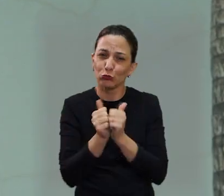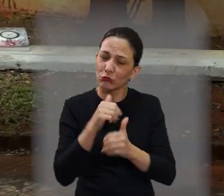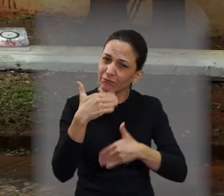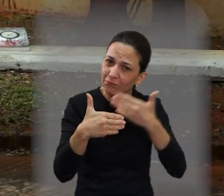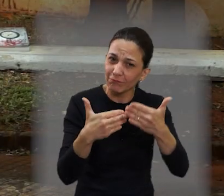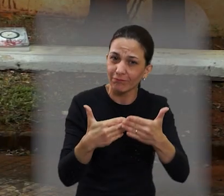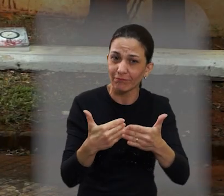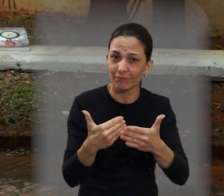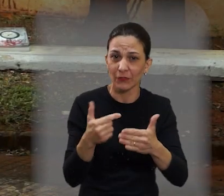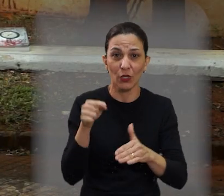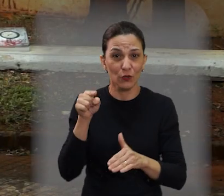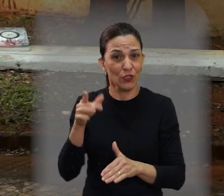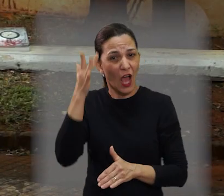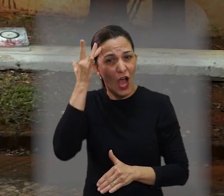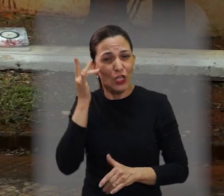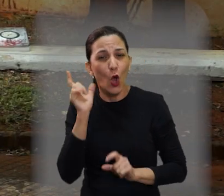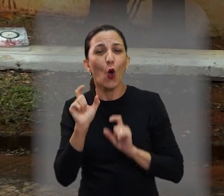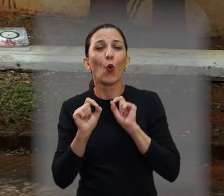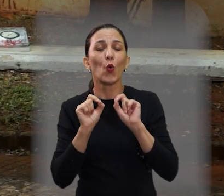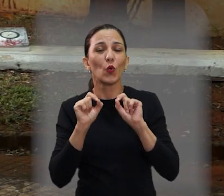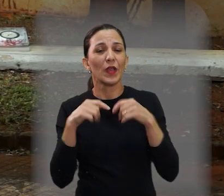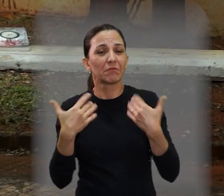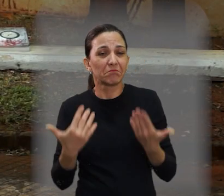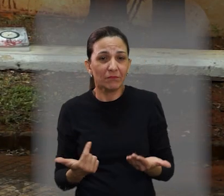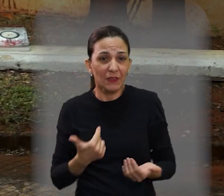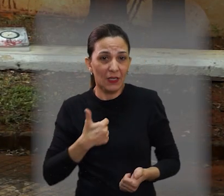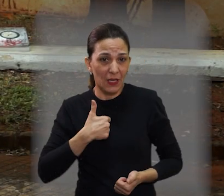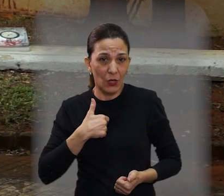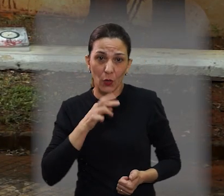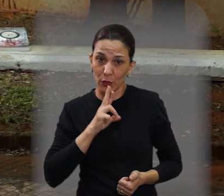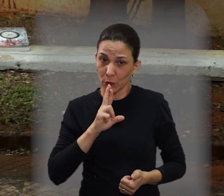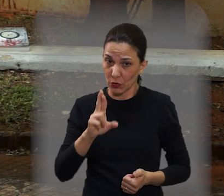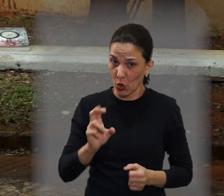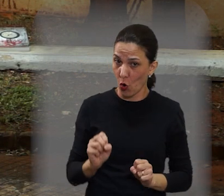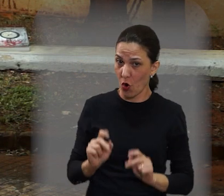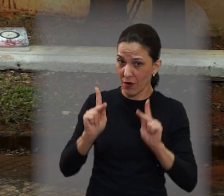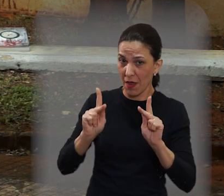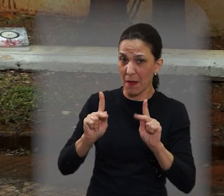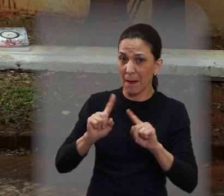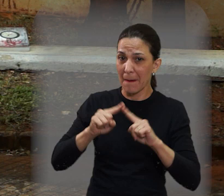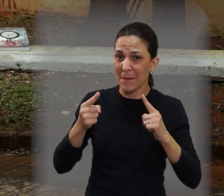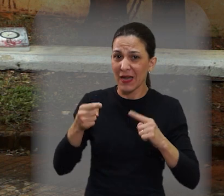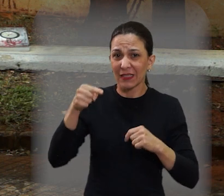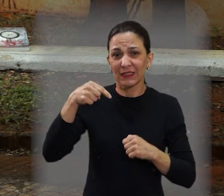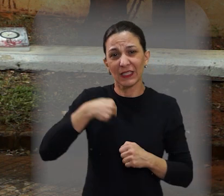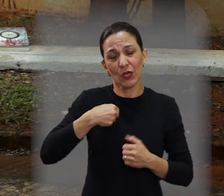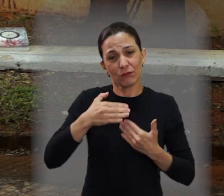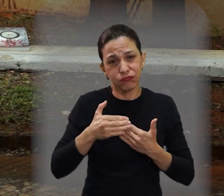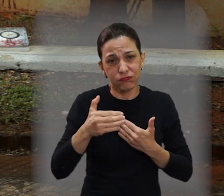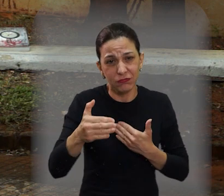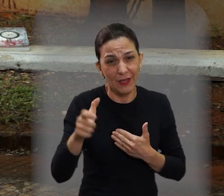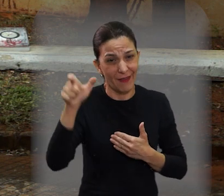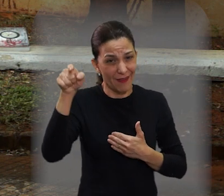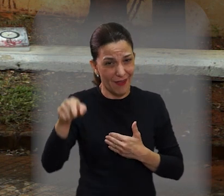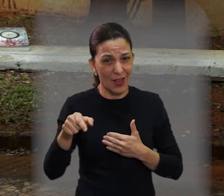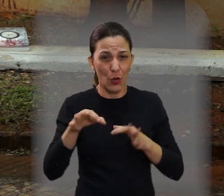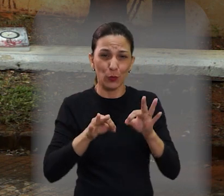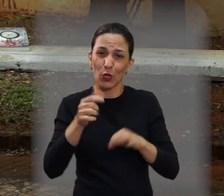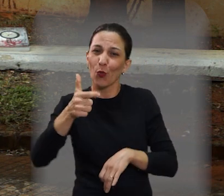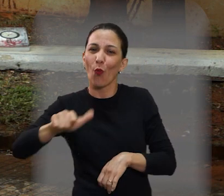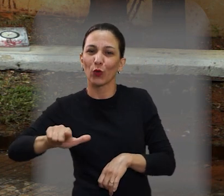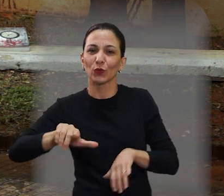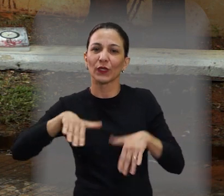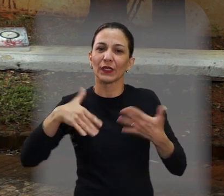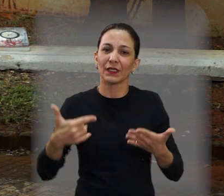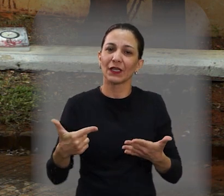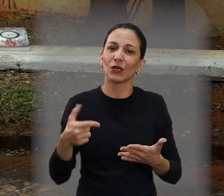comigo. E ele falou, olha que bacana esse projeto, tal, o que você acha? Vamos trabalhar com ele? E eu falei, legal, eu fui além. E ele tinha